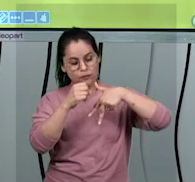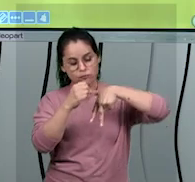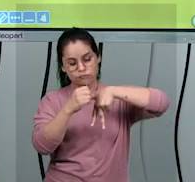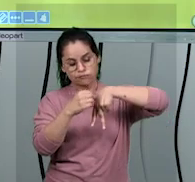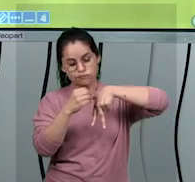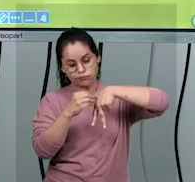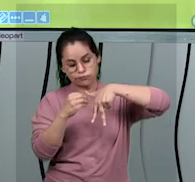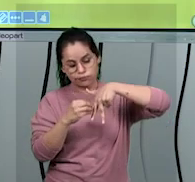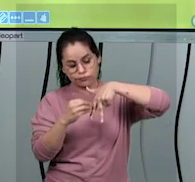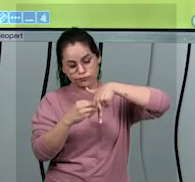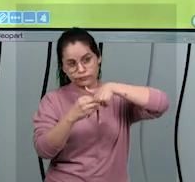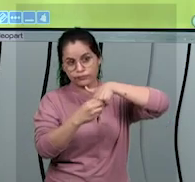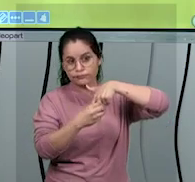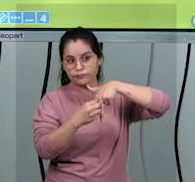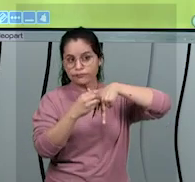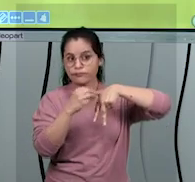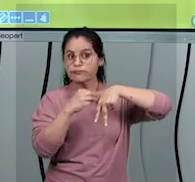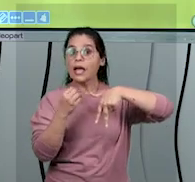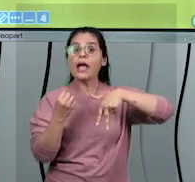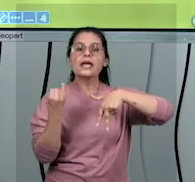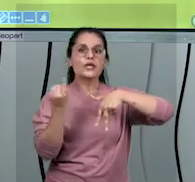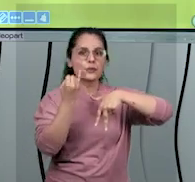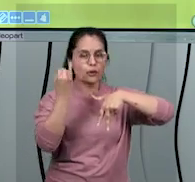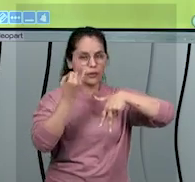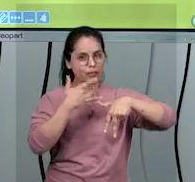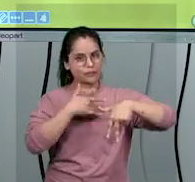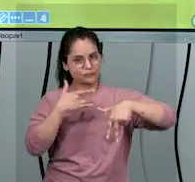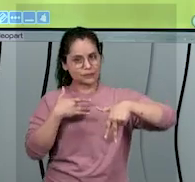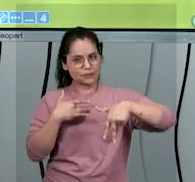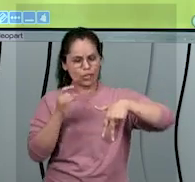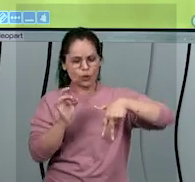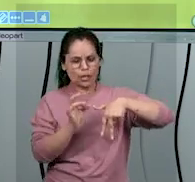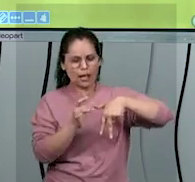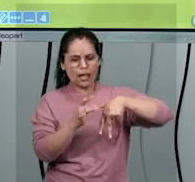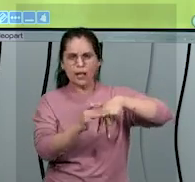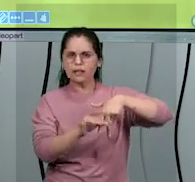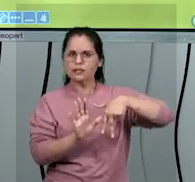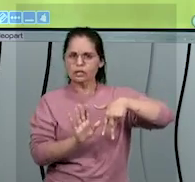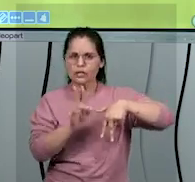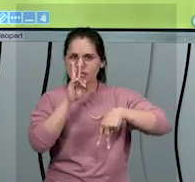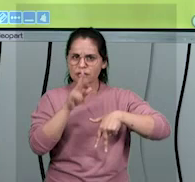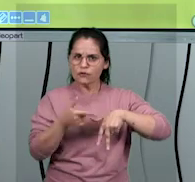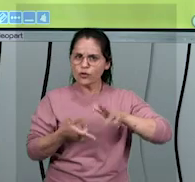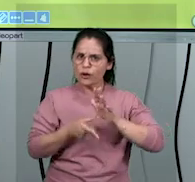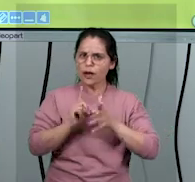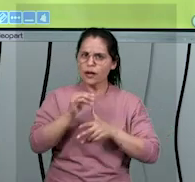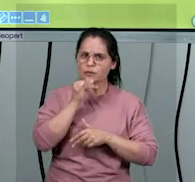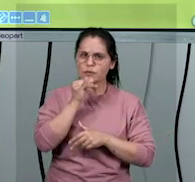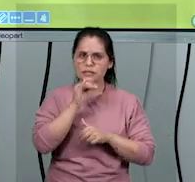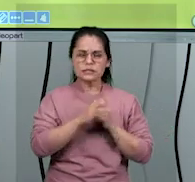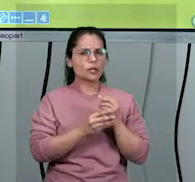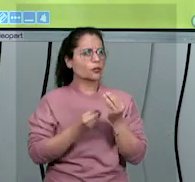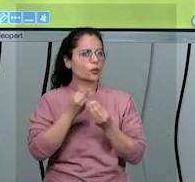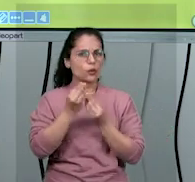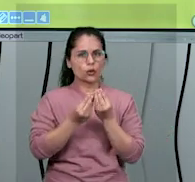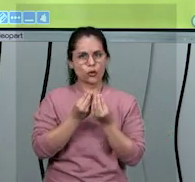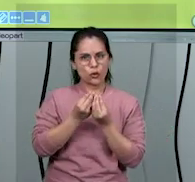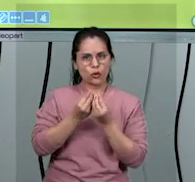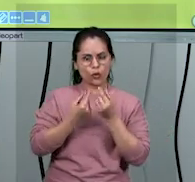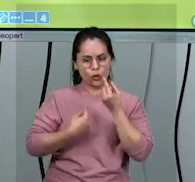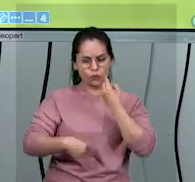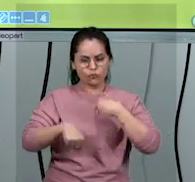é importante para a nossa saúde, né? Você viu antes, por exemplo, a relação entre